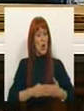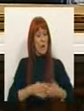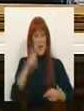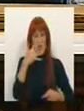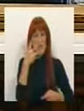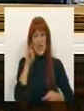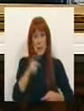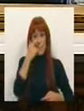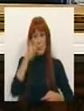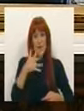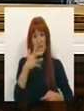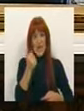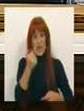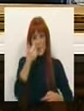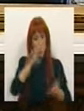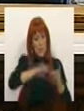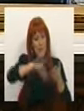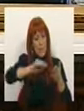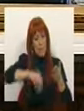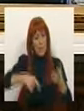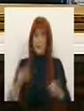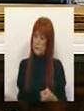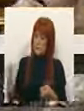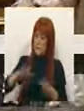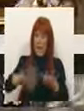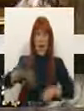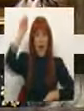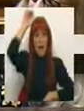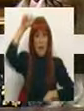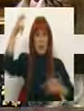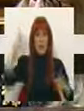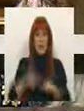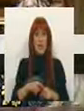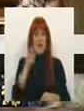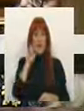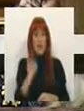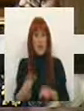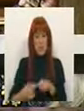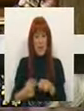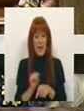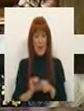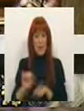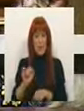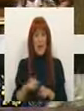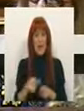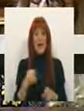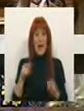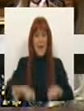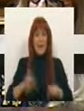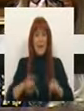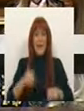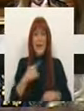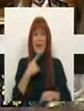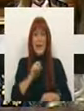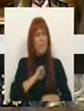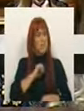os 5.015 peticionários que se dirigiram à Assembleia da República na defesa dos seus interesses e quero aqui também